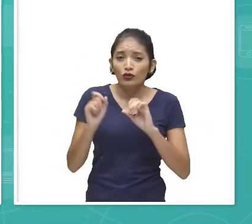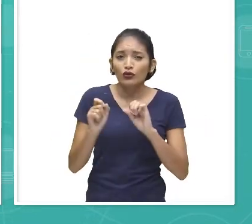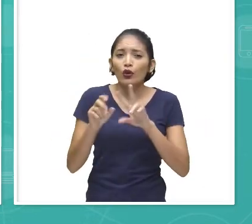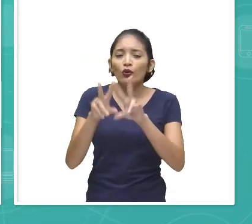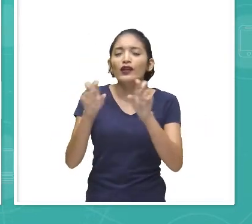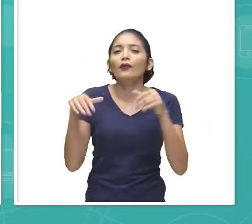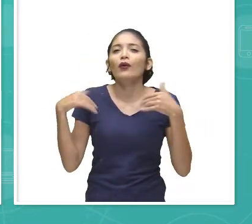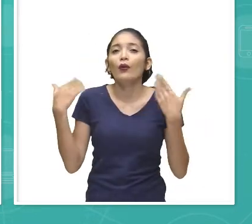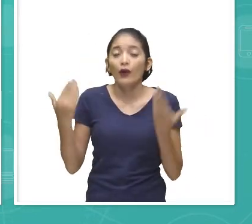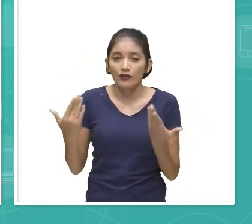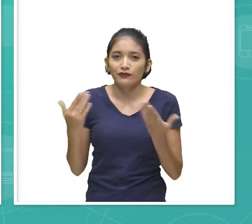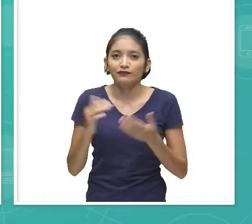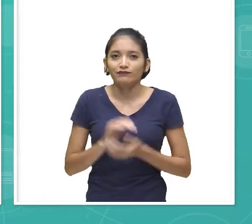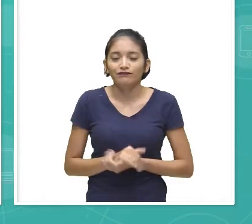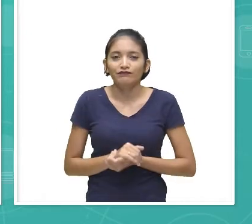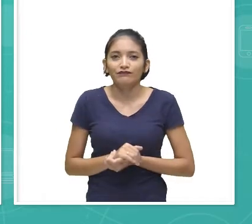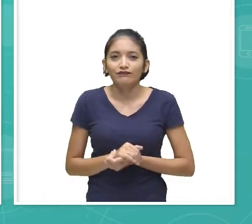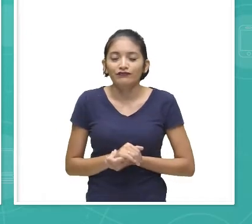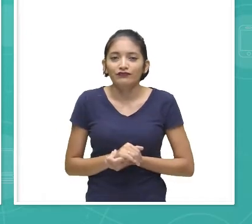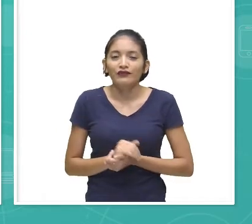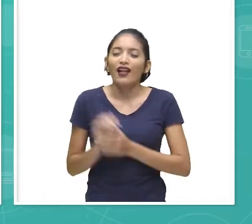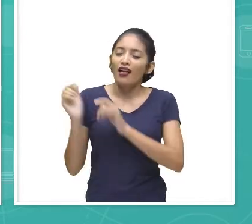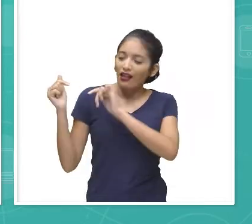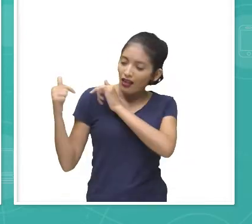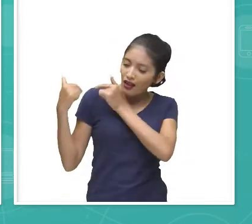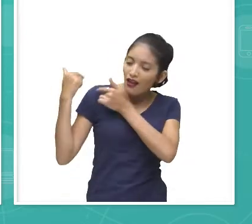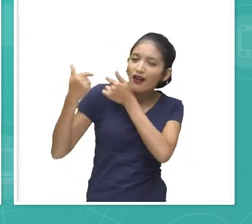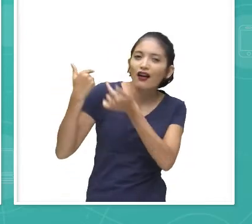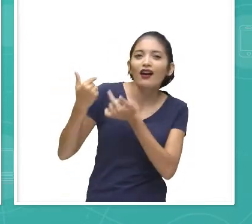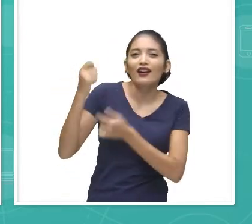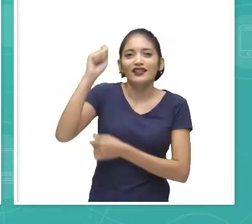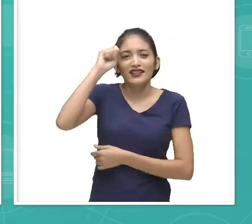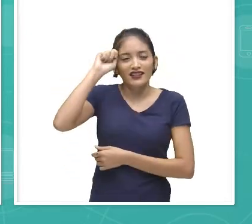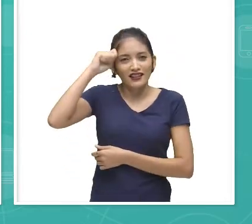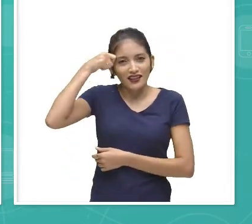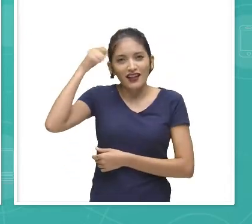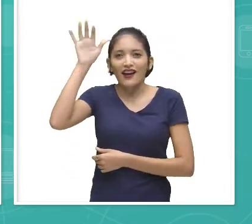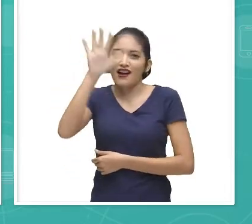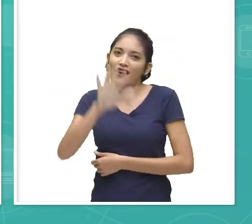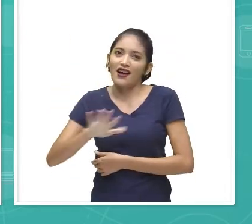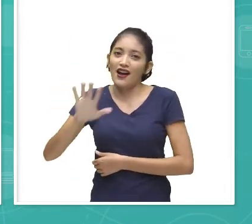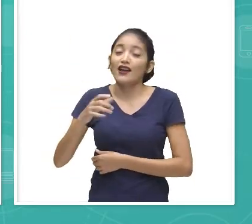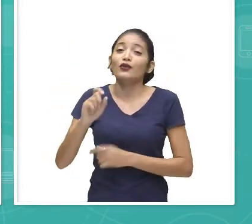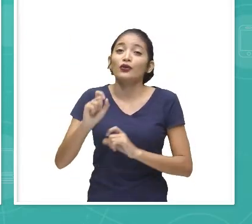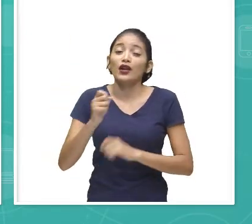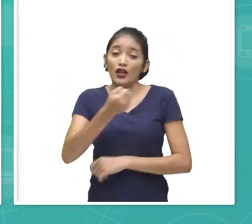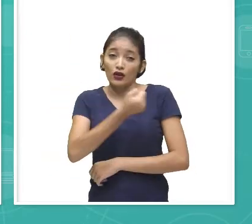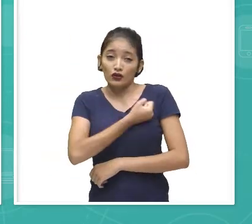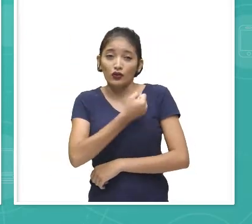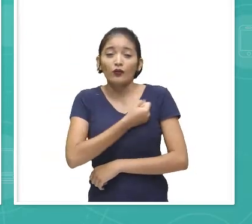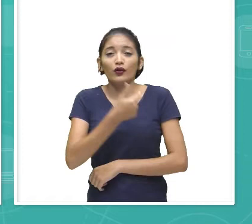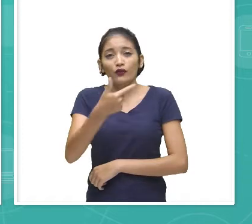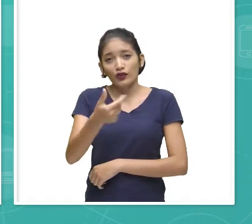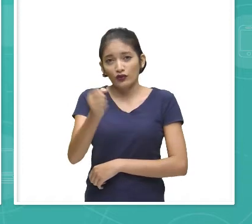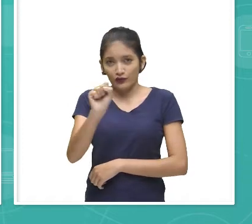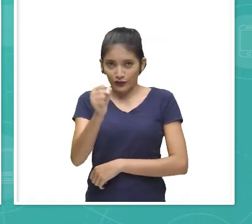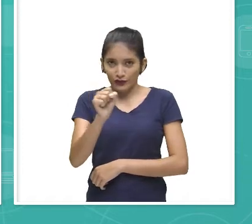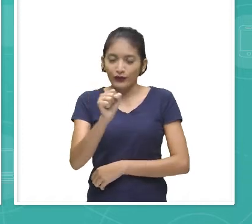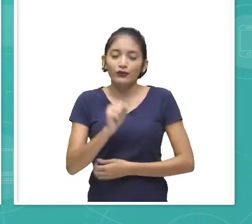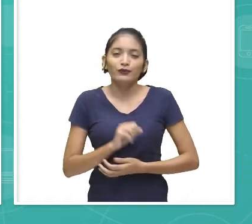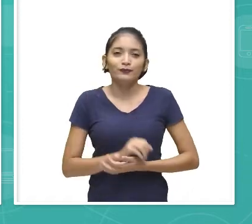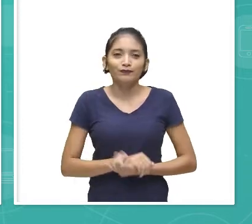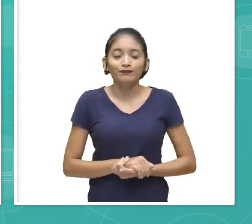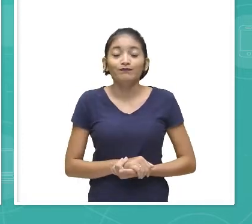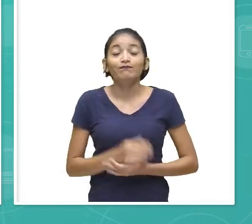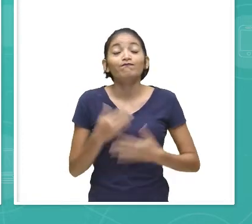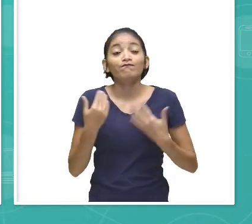sobre as heranças africanas na nossa aula 28. Muito bem,